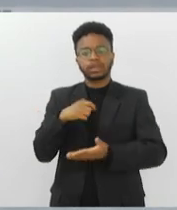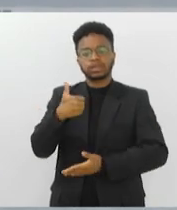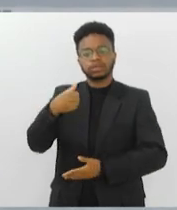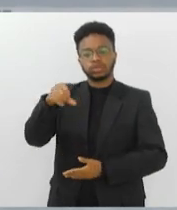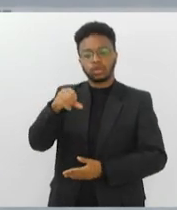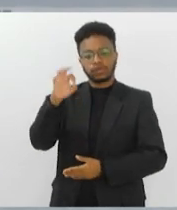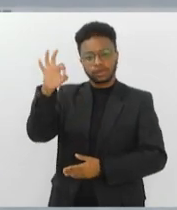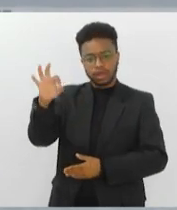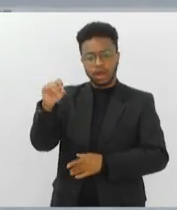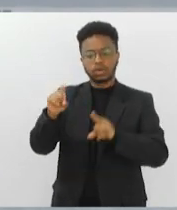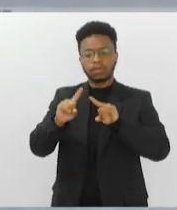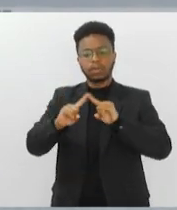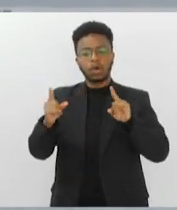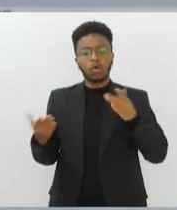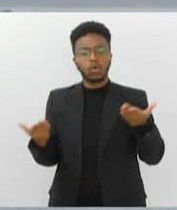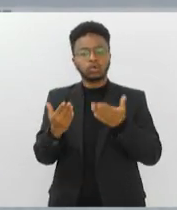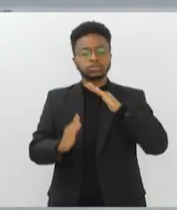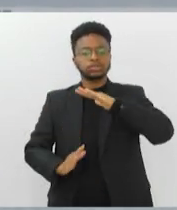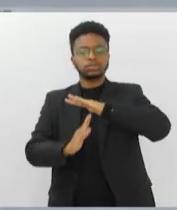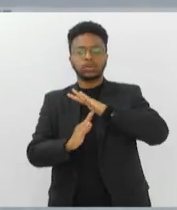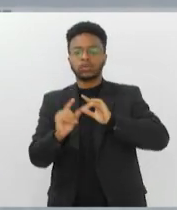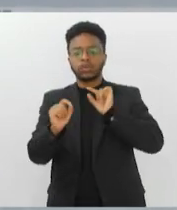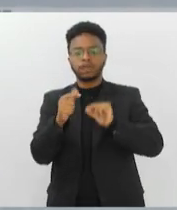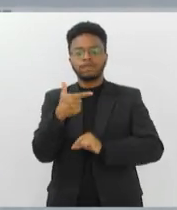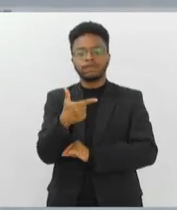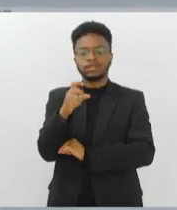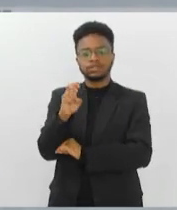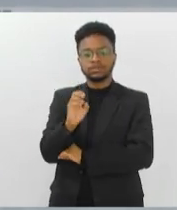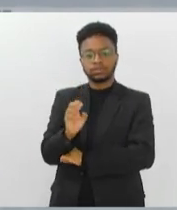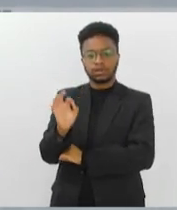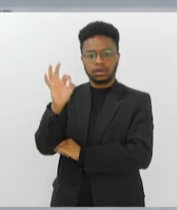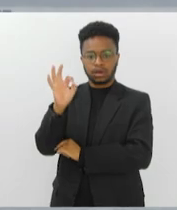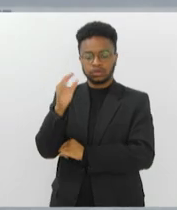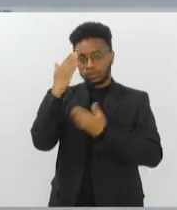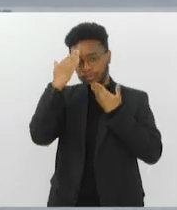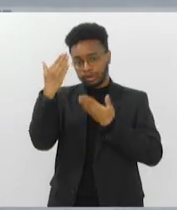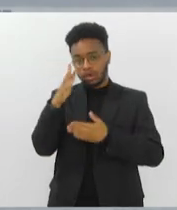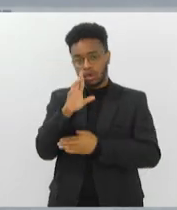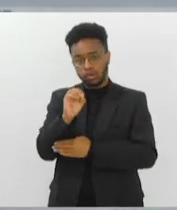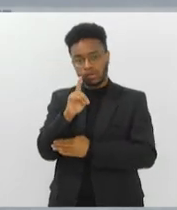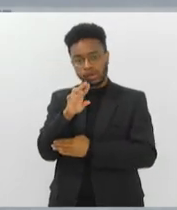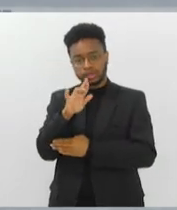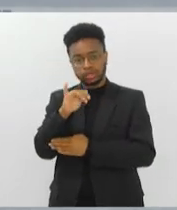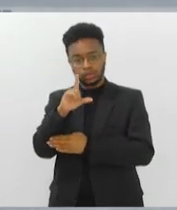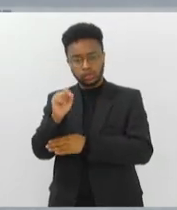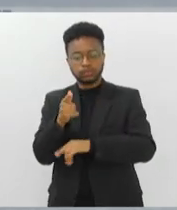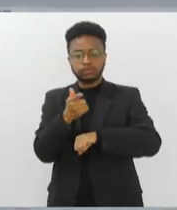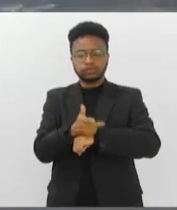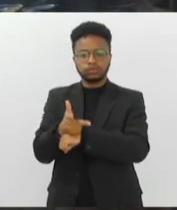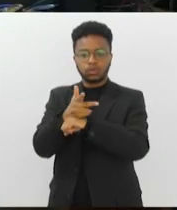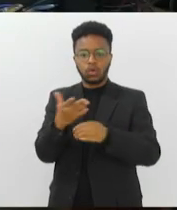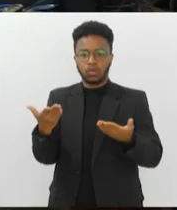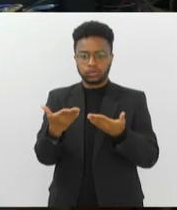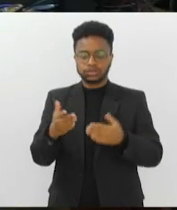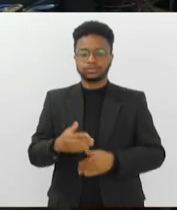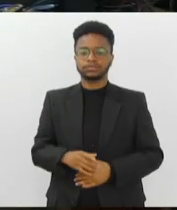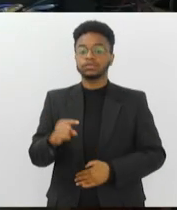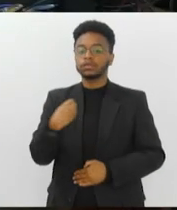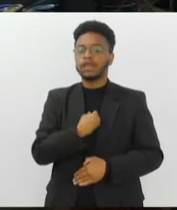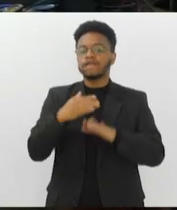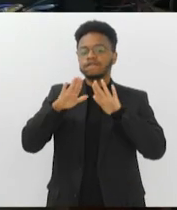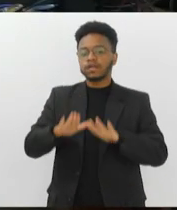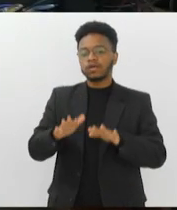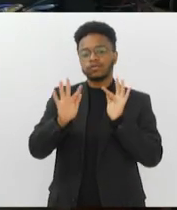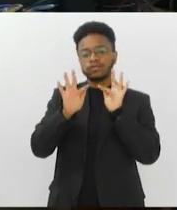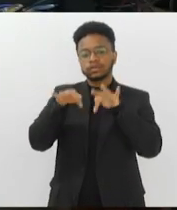19 graus, a máxima prevista para hoje é de 25 graus. Obrigado, Rodrigo Melo, pelas imagens de hoje. O Bom Dia Alerta termina